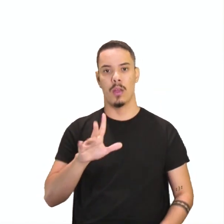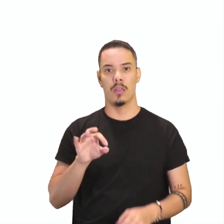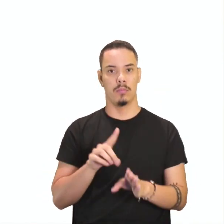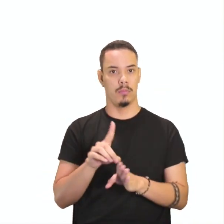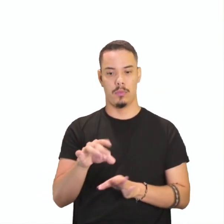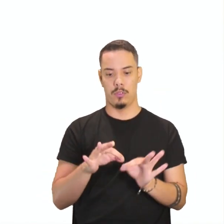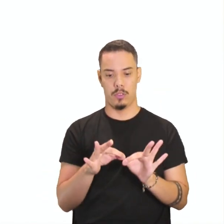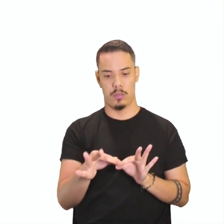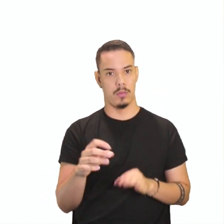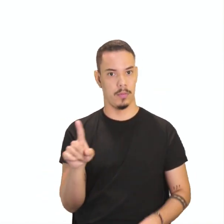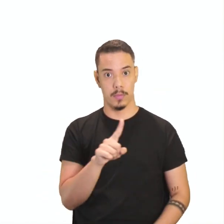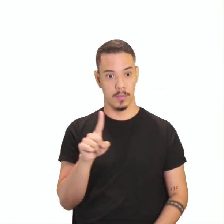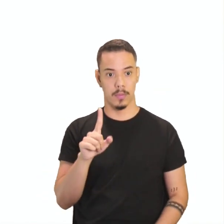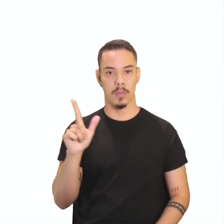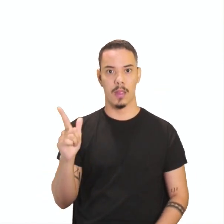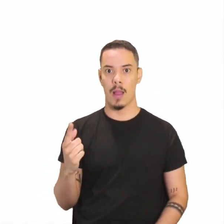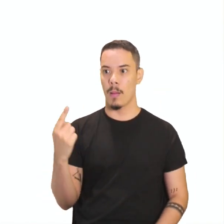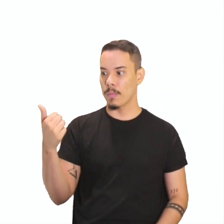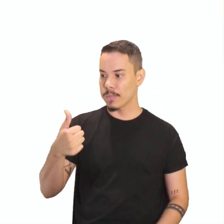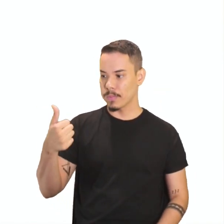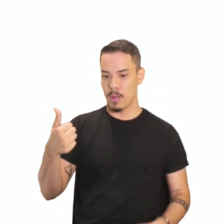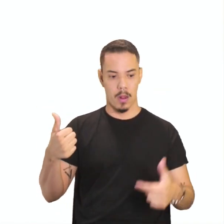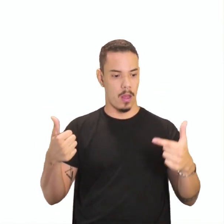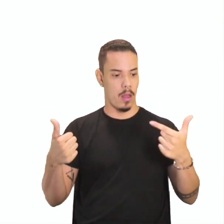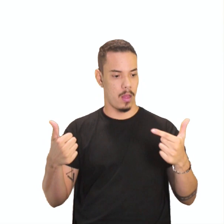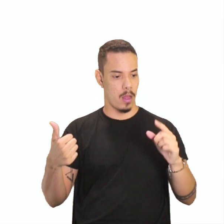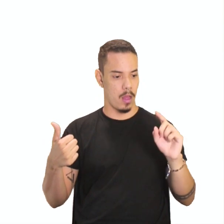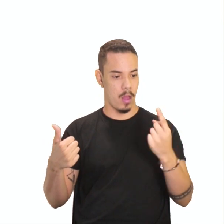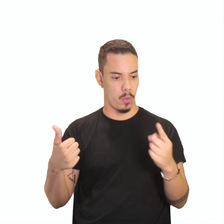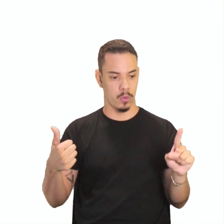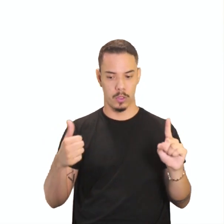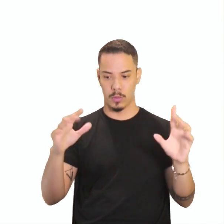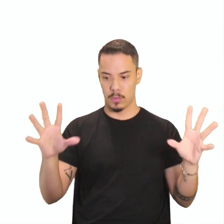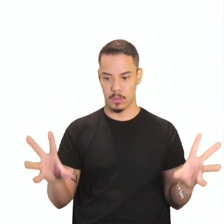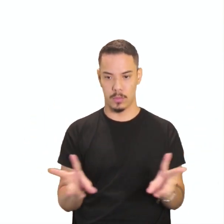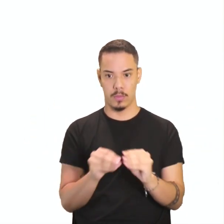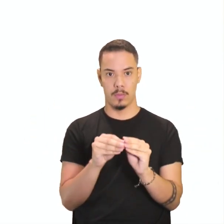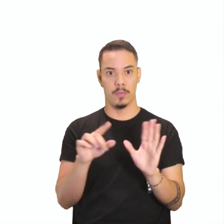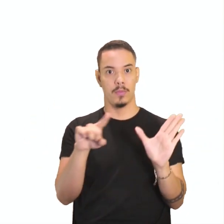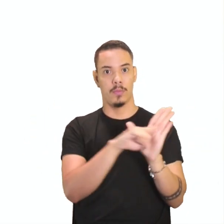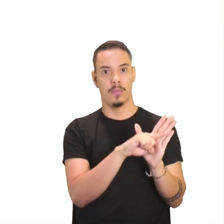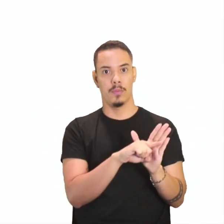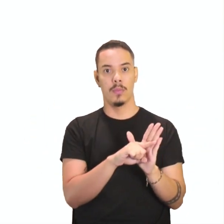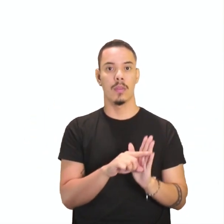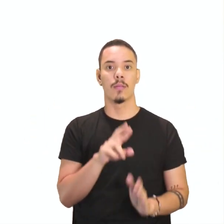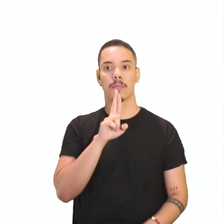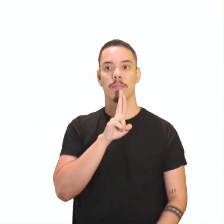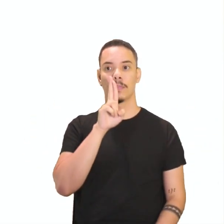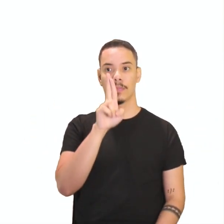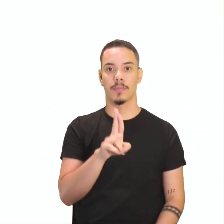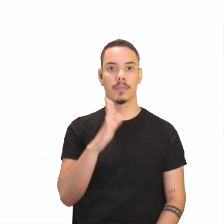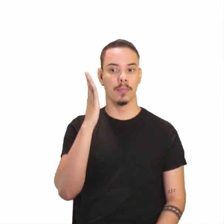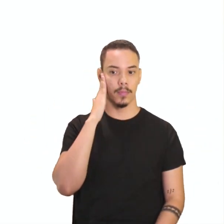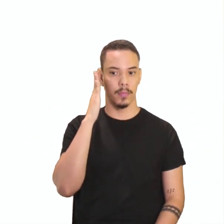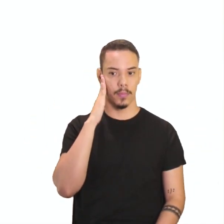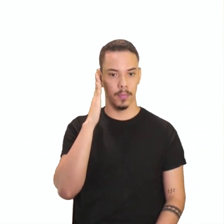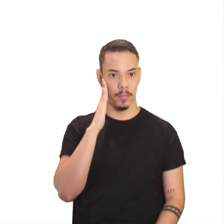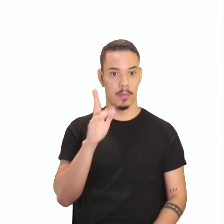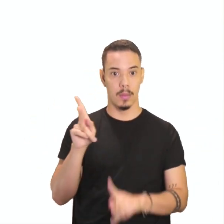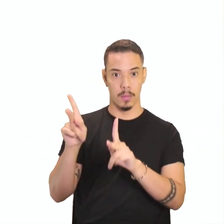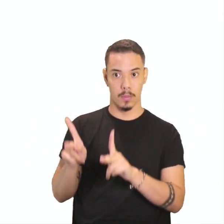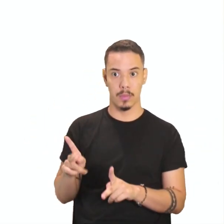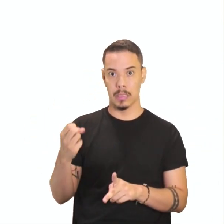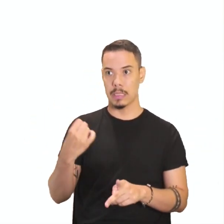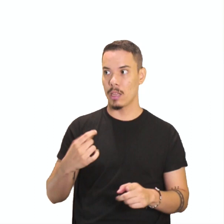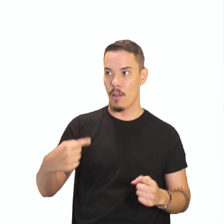posição ocupada, a última posição ocupada e fazer a diferença, ou seja, a subtração desses valores. A gente tem o deslocamento. Não, mesmo se deu